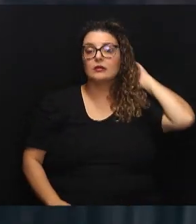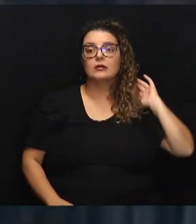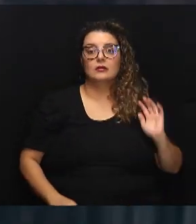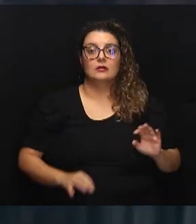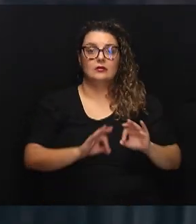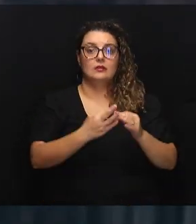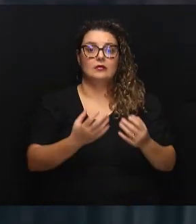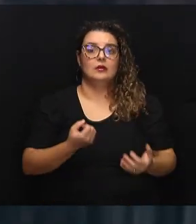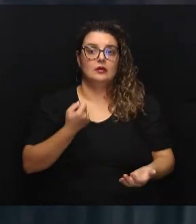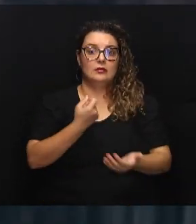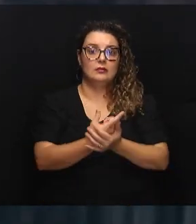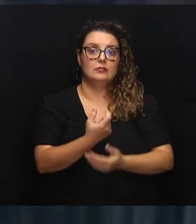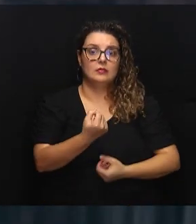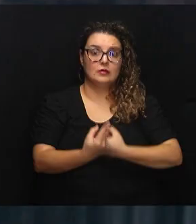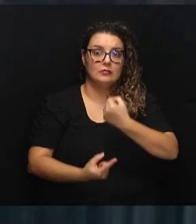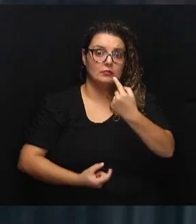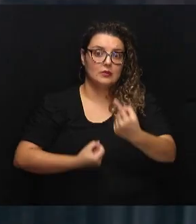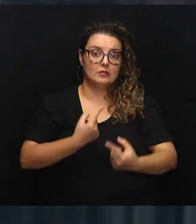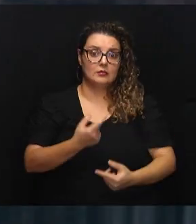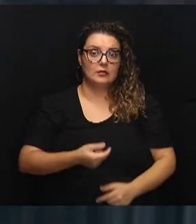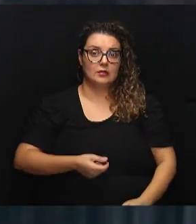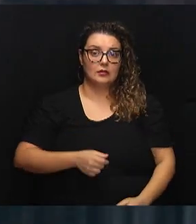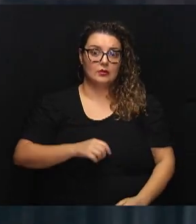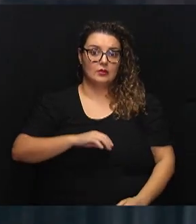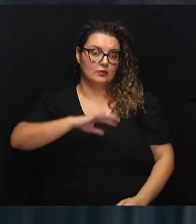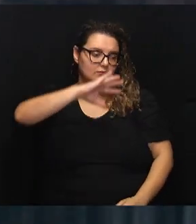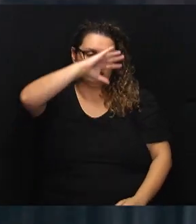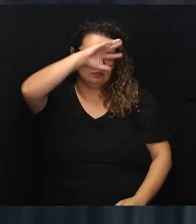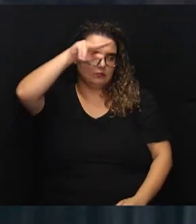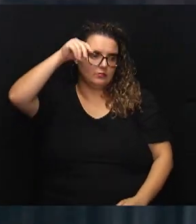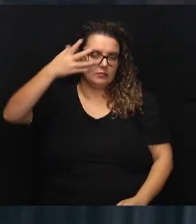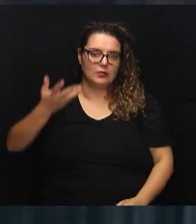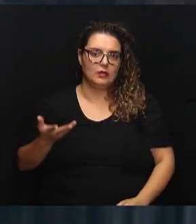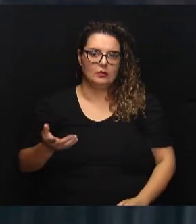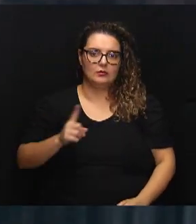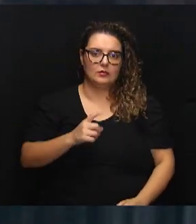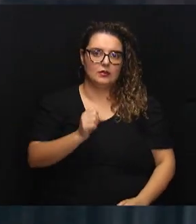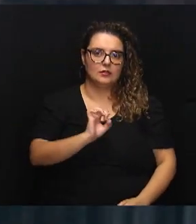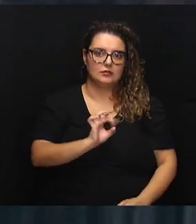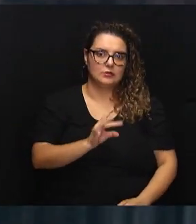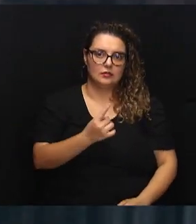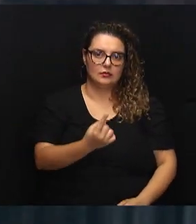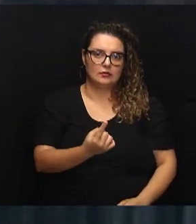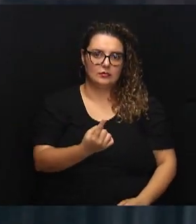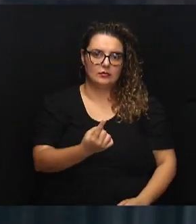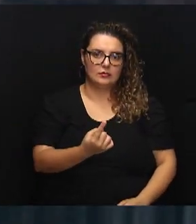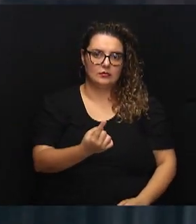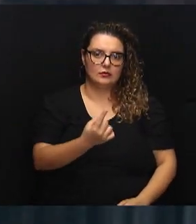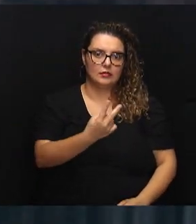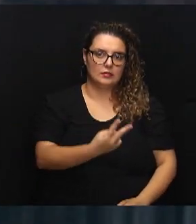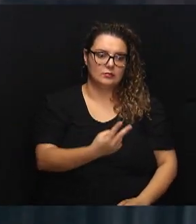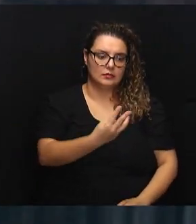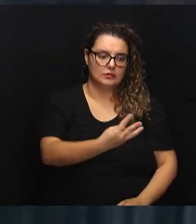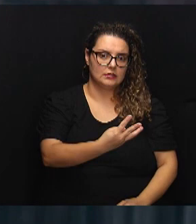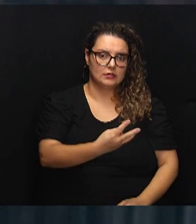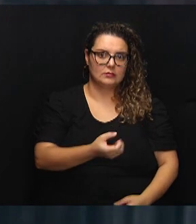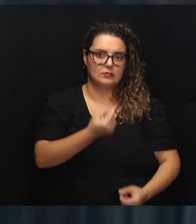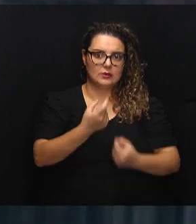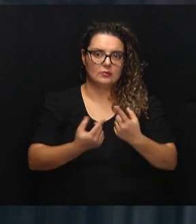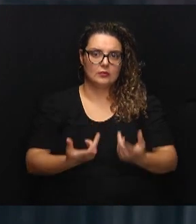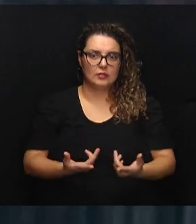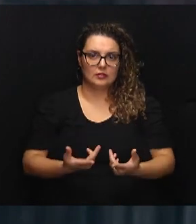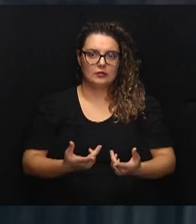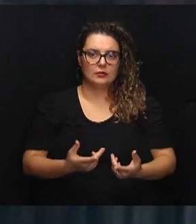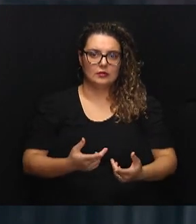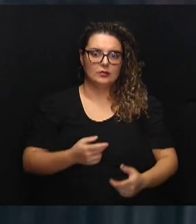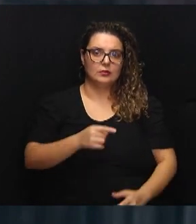comprar pipoca, o refrigerante, e não é só um. É 2, 3 pipocas Sim. e fora o